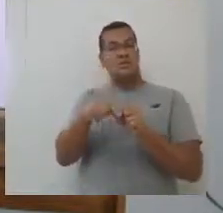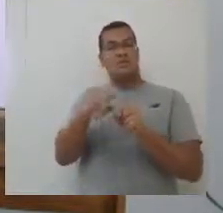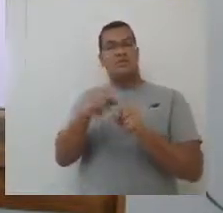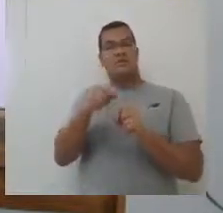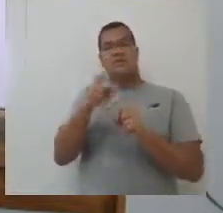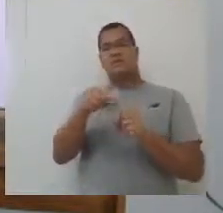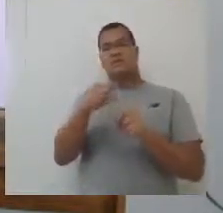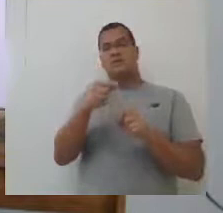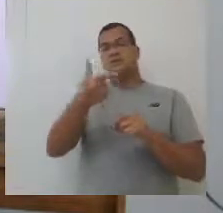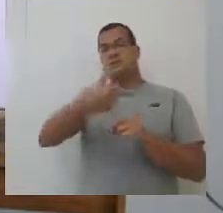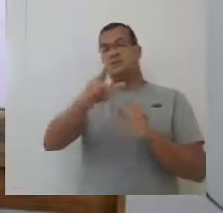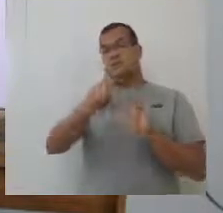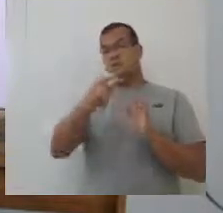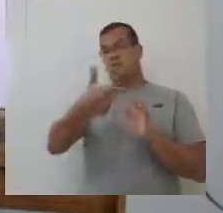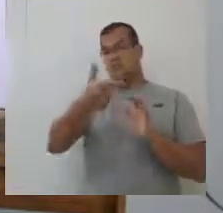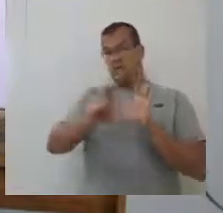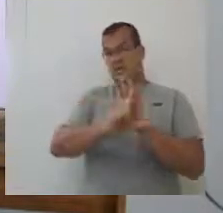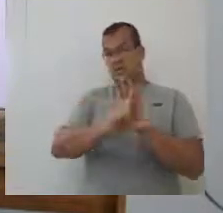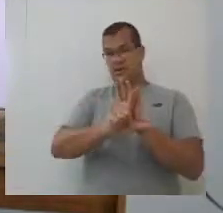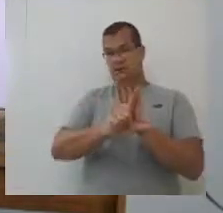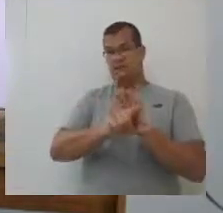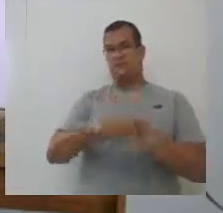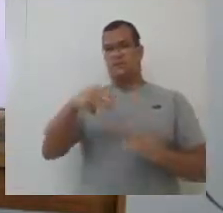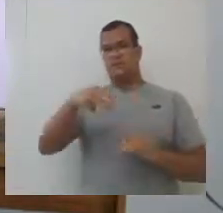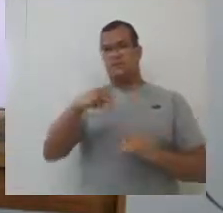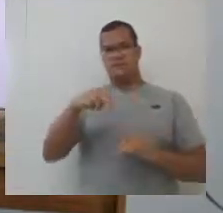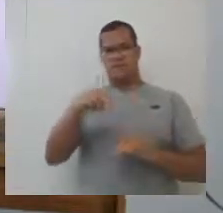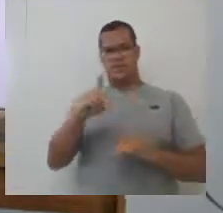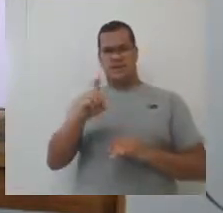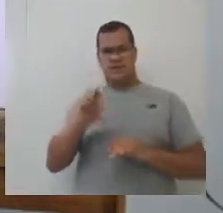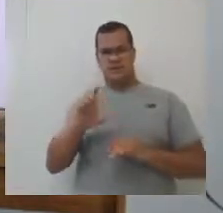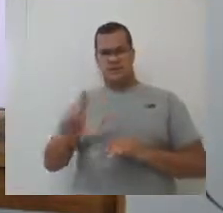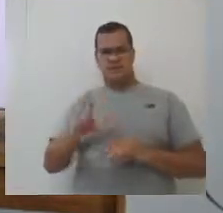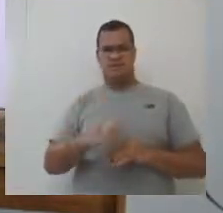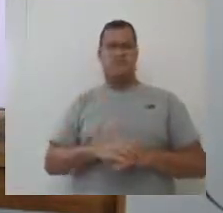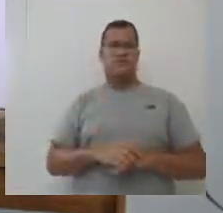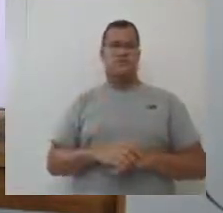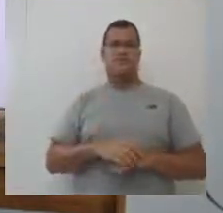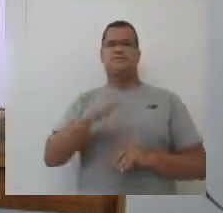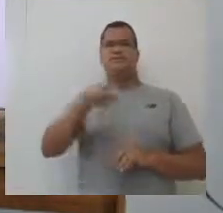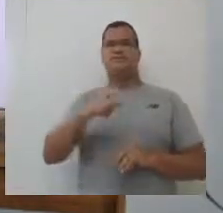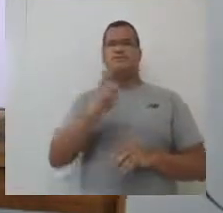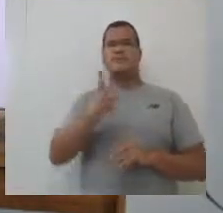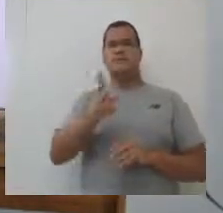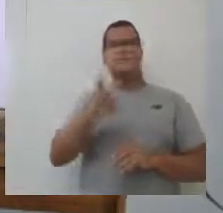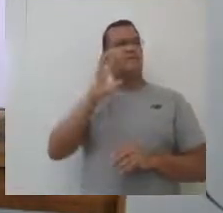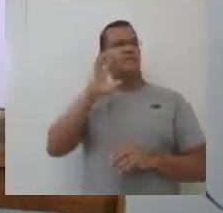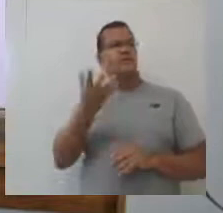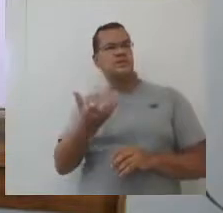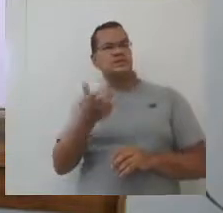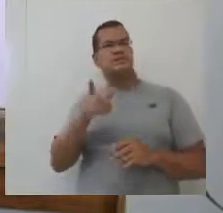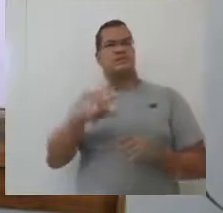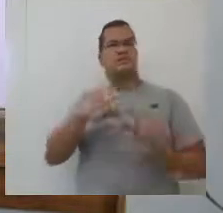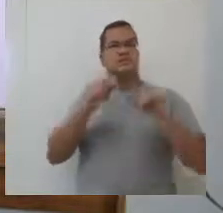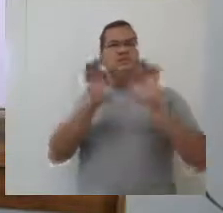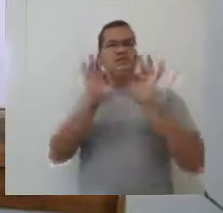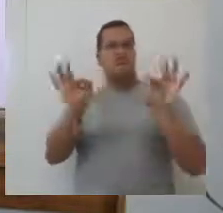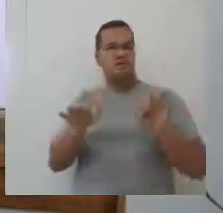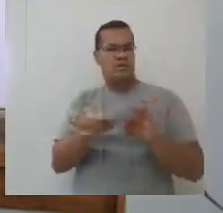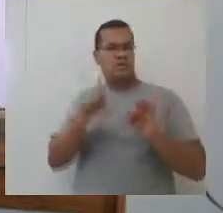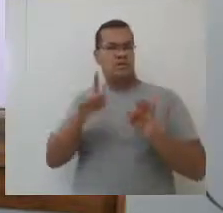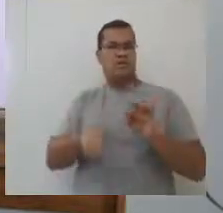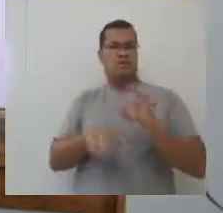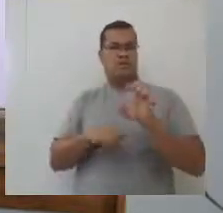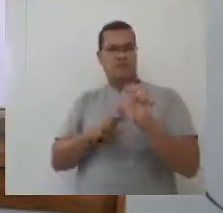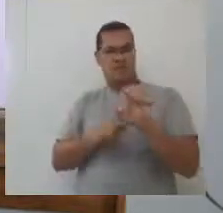Mendel. Todo problema de segunda lei que vocês pegam por aí, vocês vão resolver como a fórmula de uma regra do